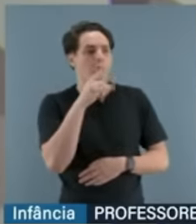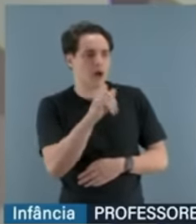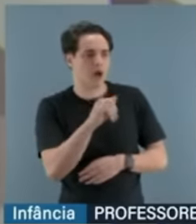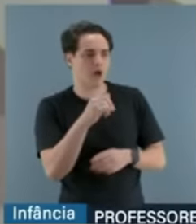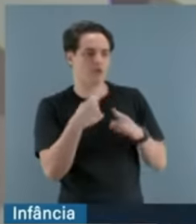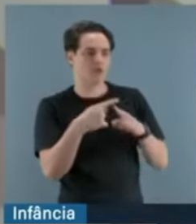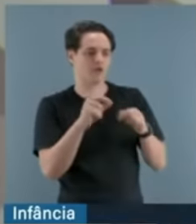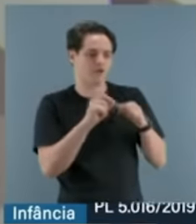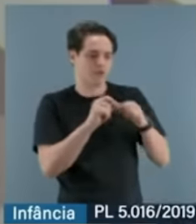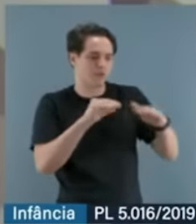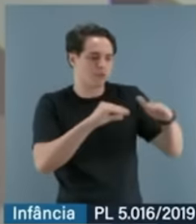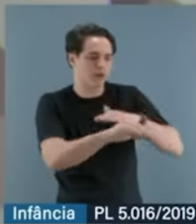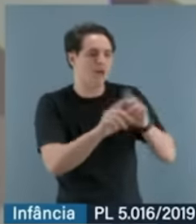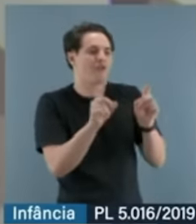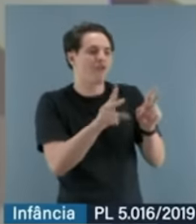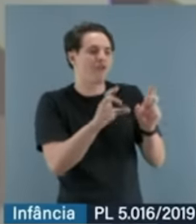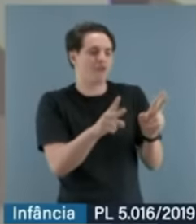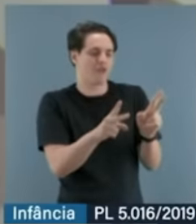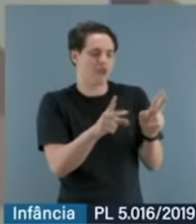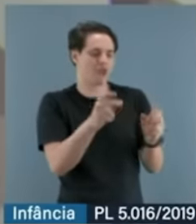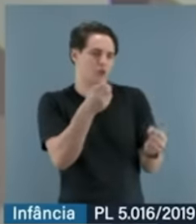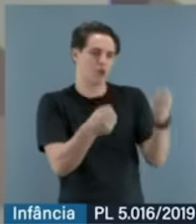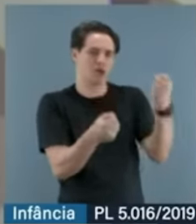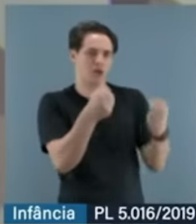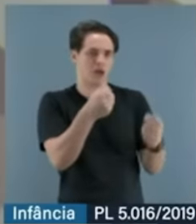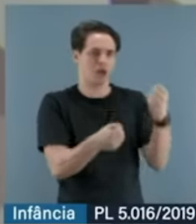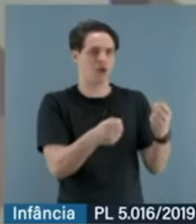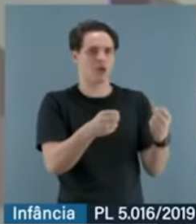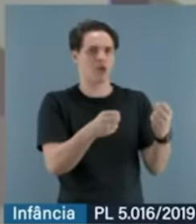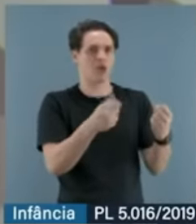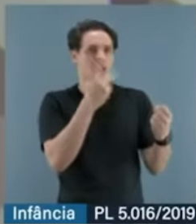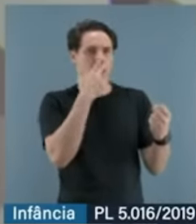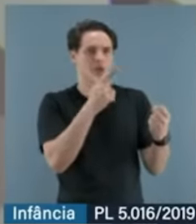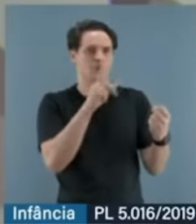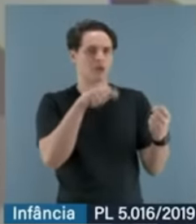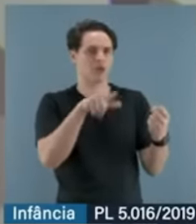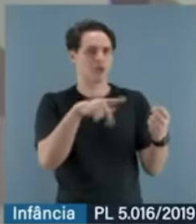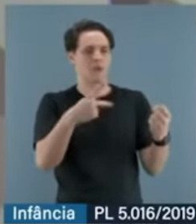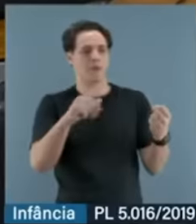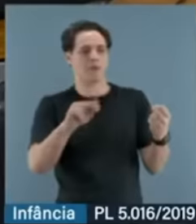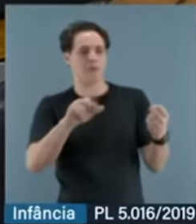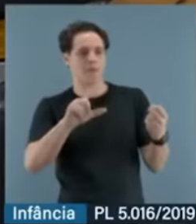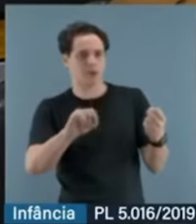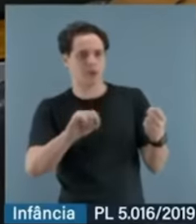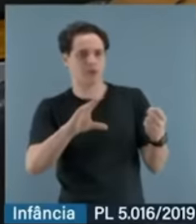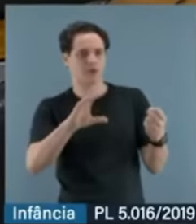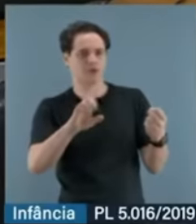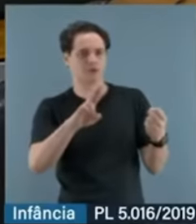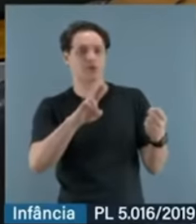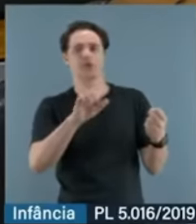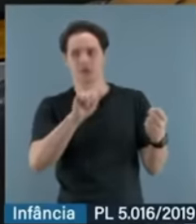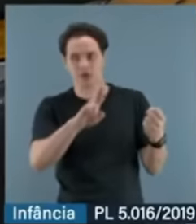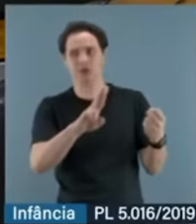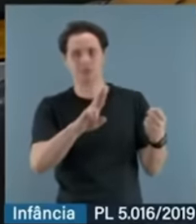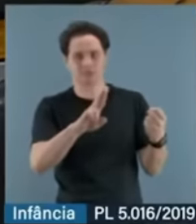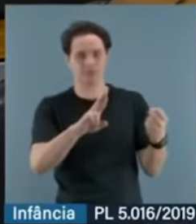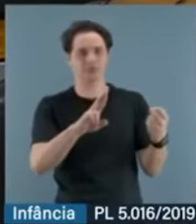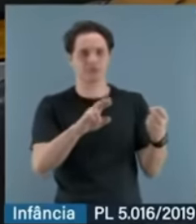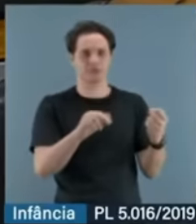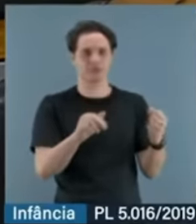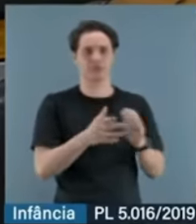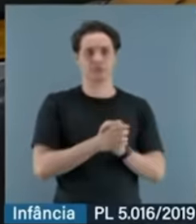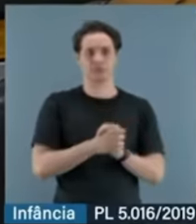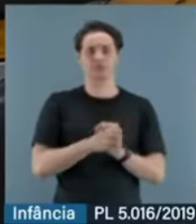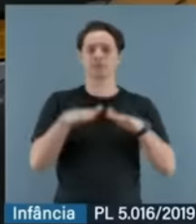fiz foi da venda do carro, não é Mauro, não é Lorena, é somente Mauro César Cid. Não, mas eu tenho, está muito bem especificado com